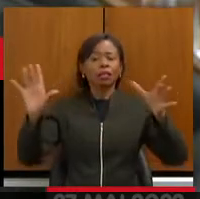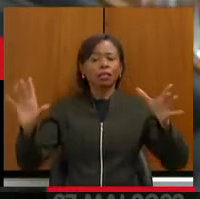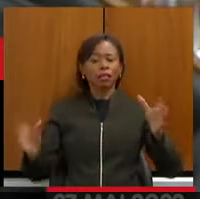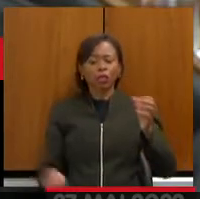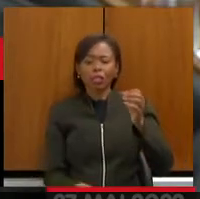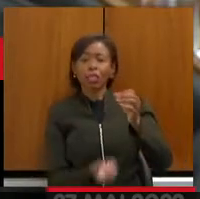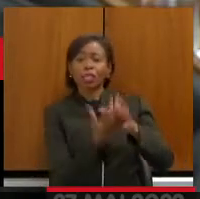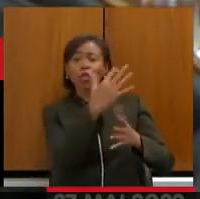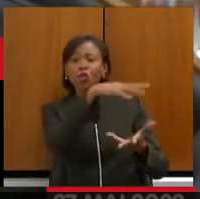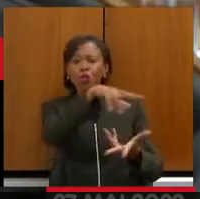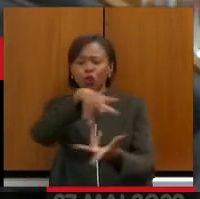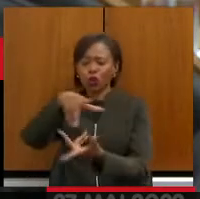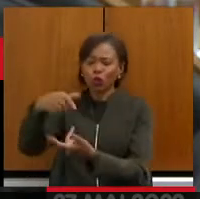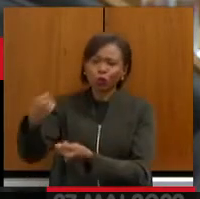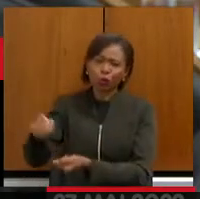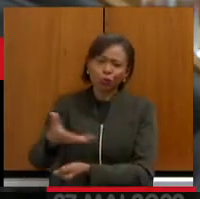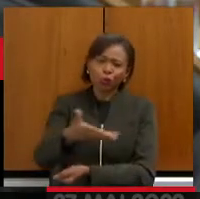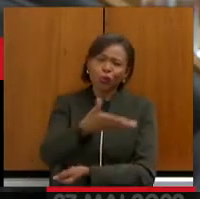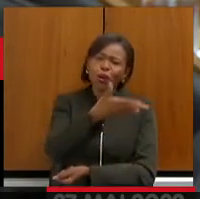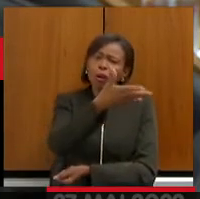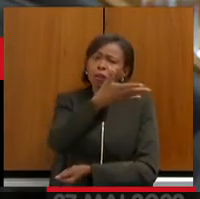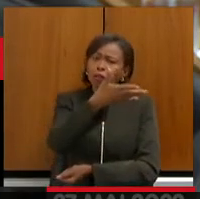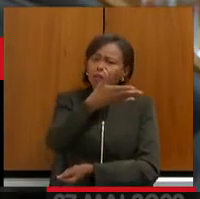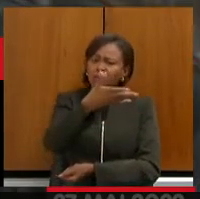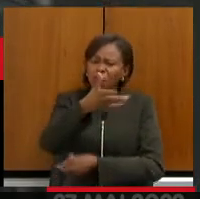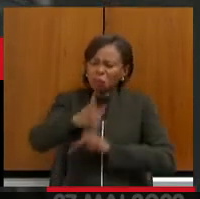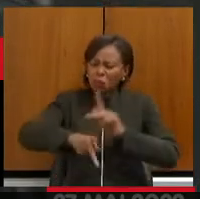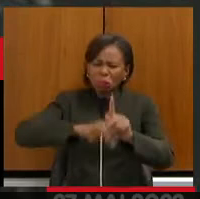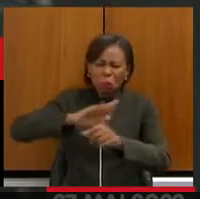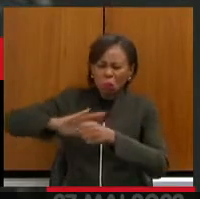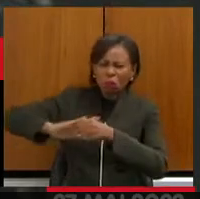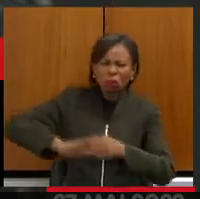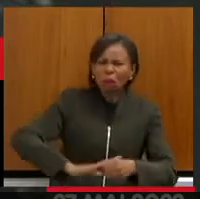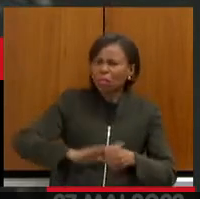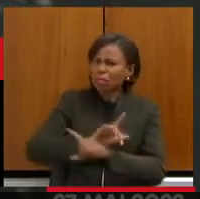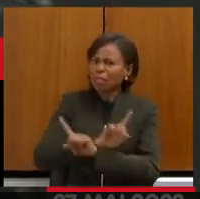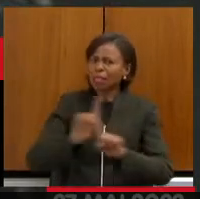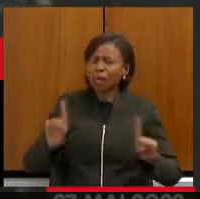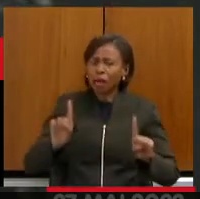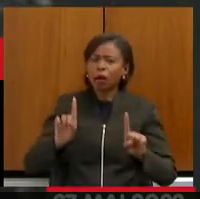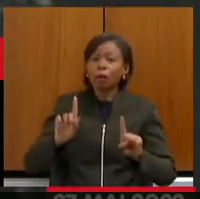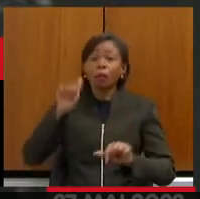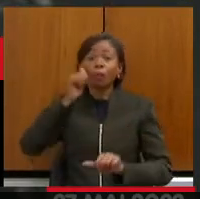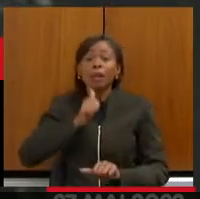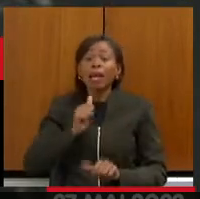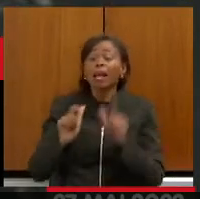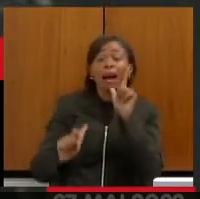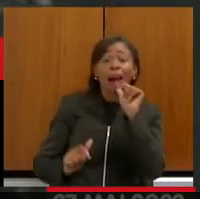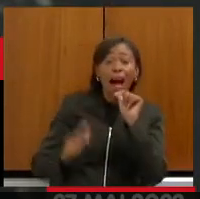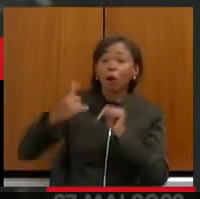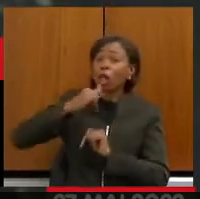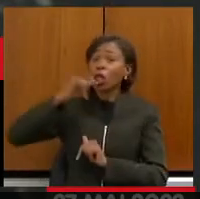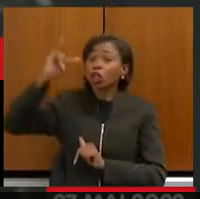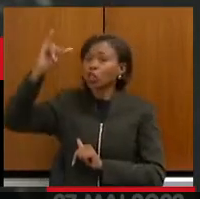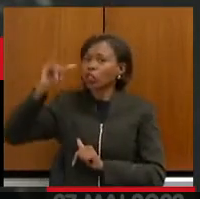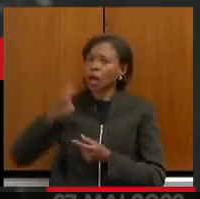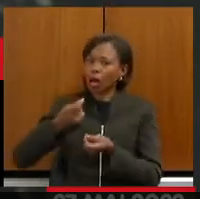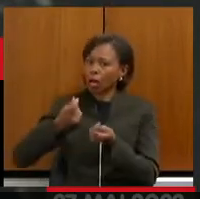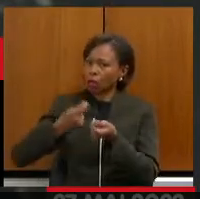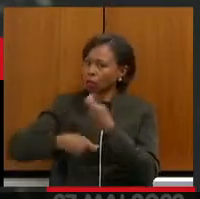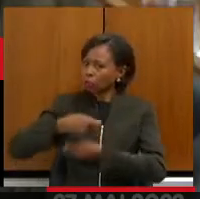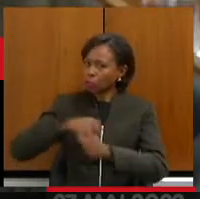novo sem ter gente explorada mulheres água e energia não são mercadorias